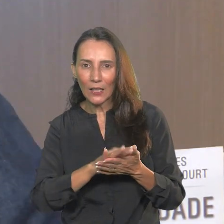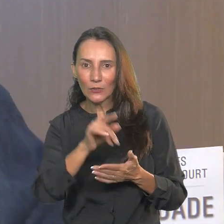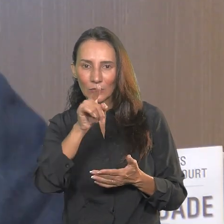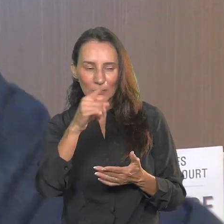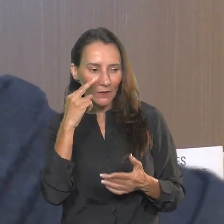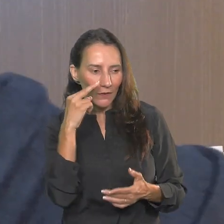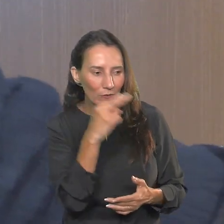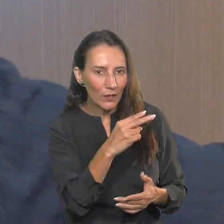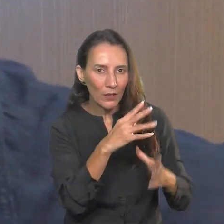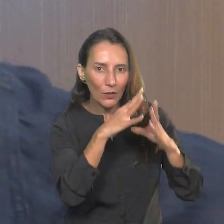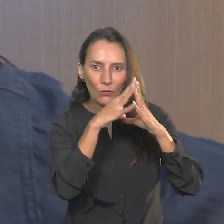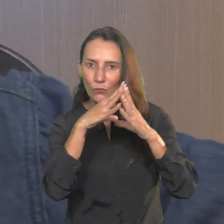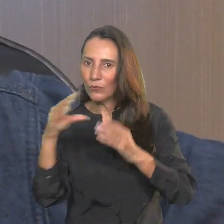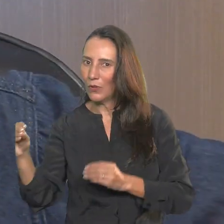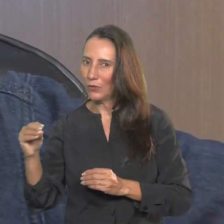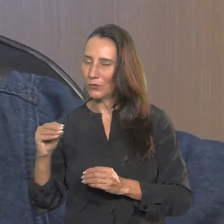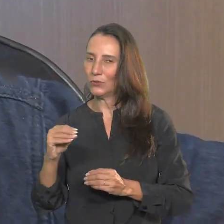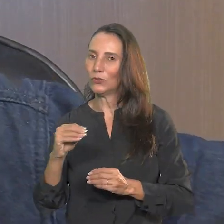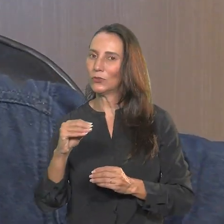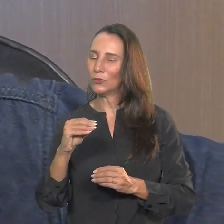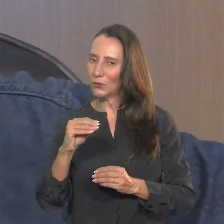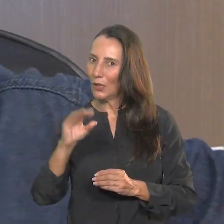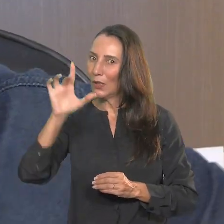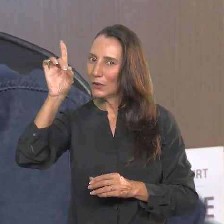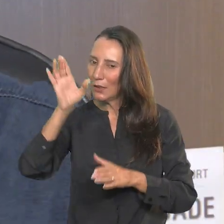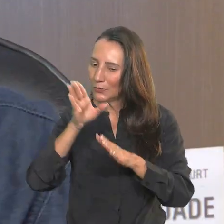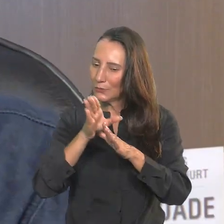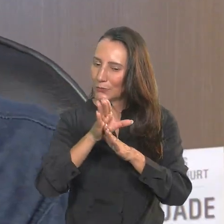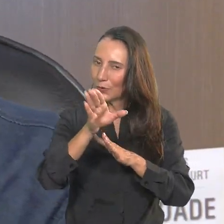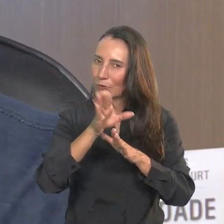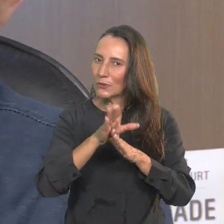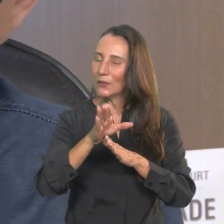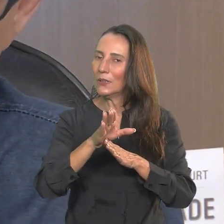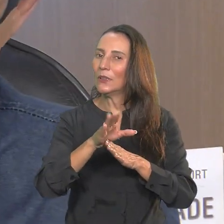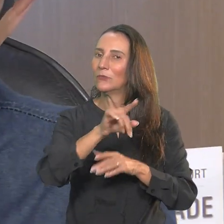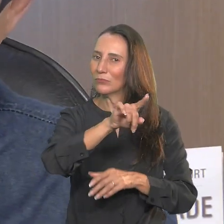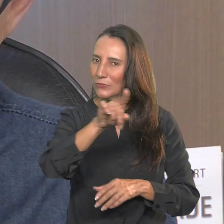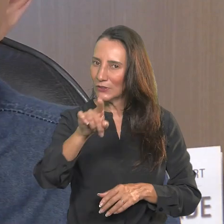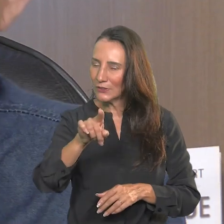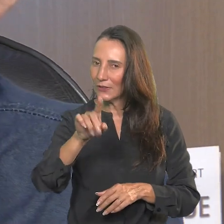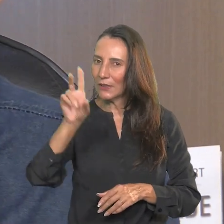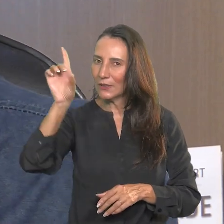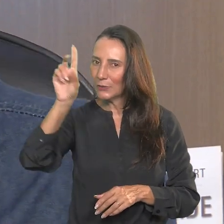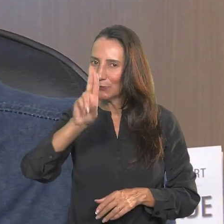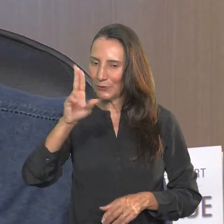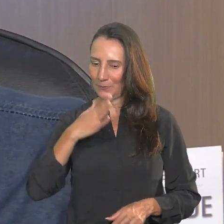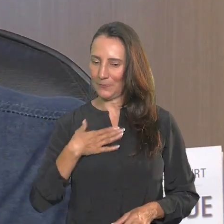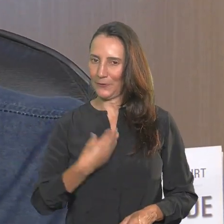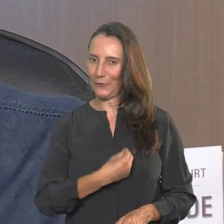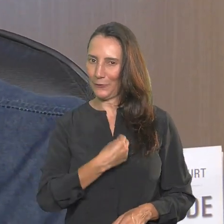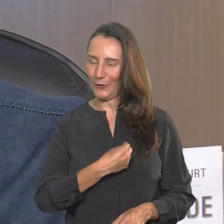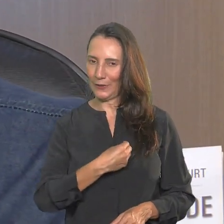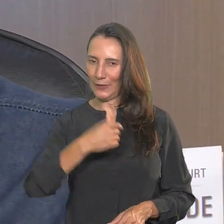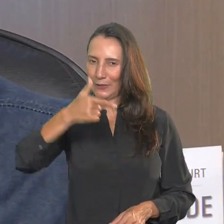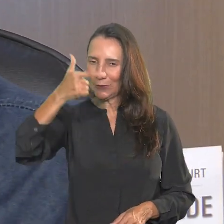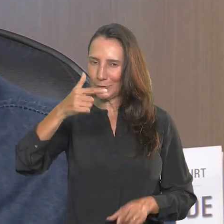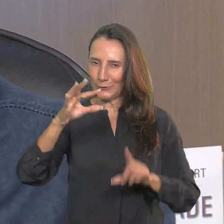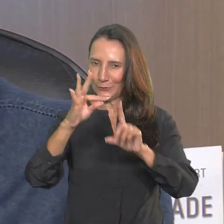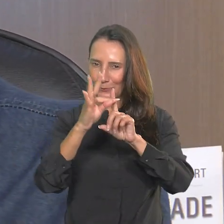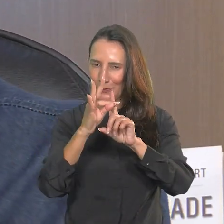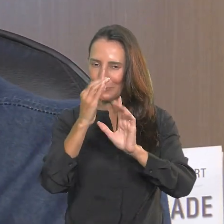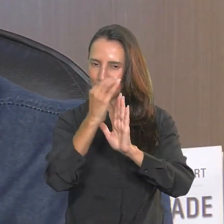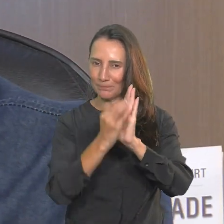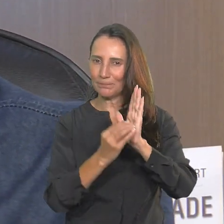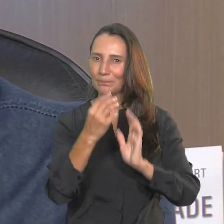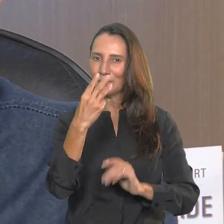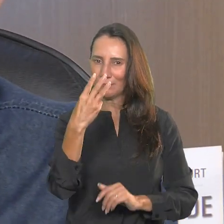aí a advertência de Deus para você através da minha vida. 2 Timóteo, capítulo 3. 2